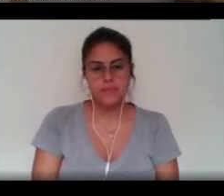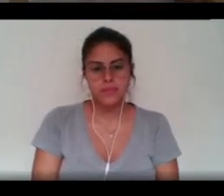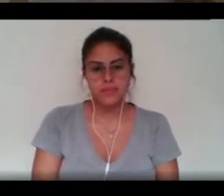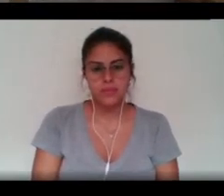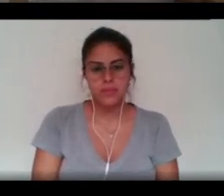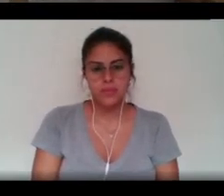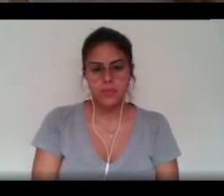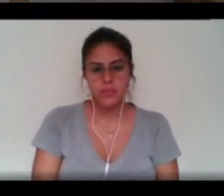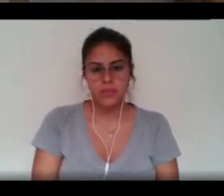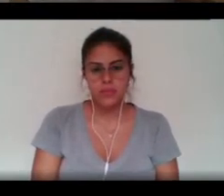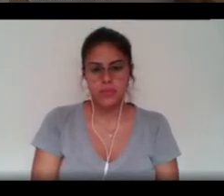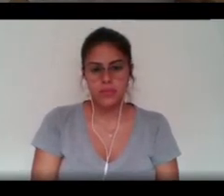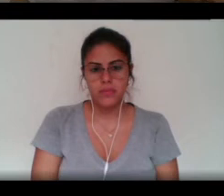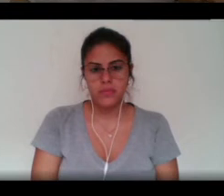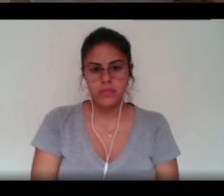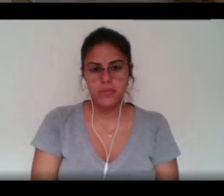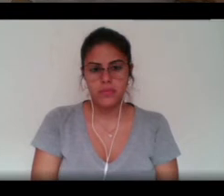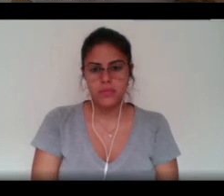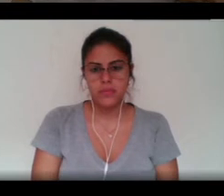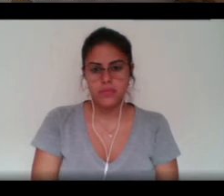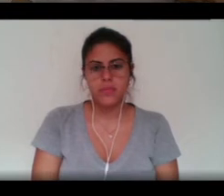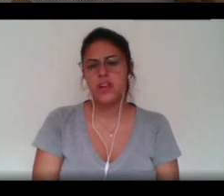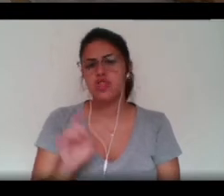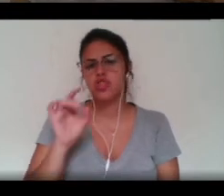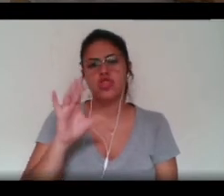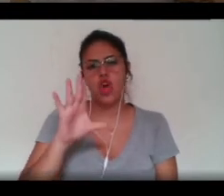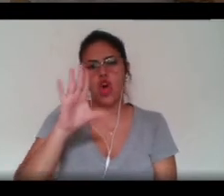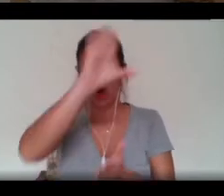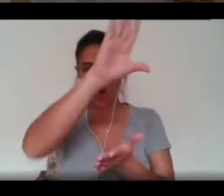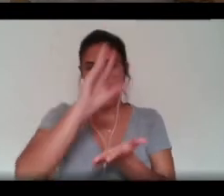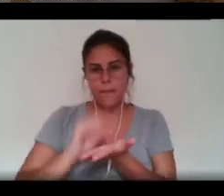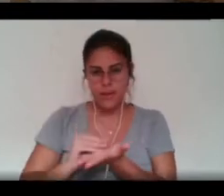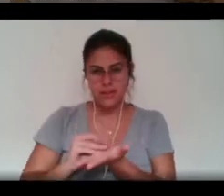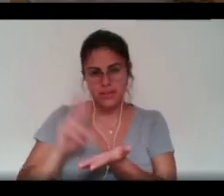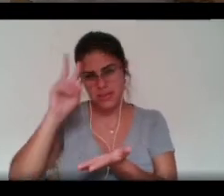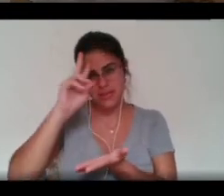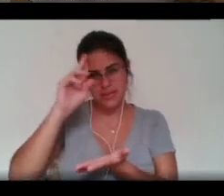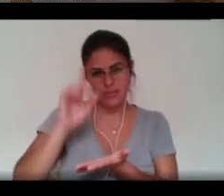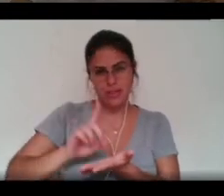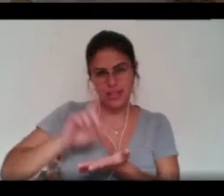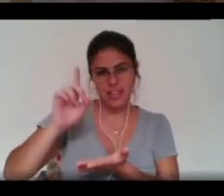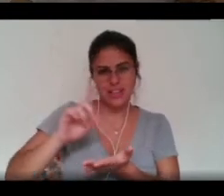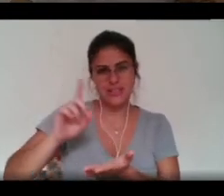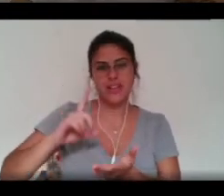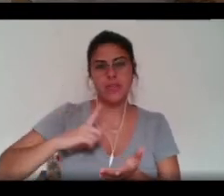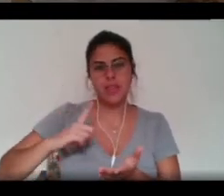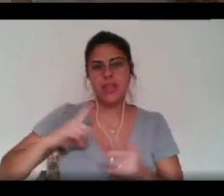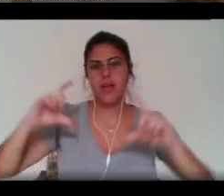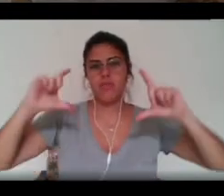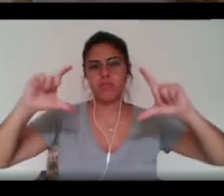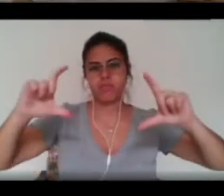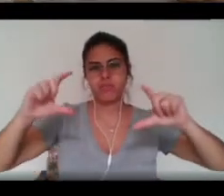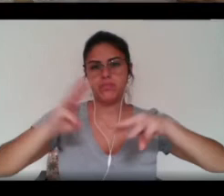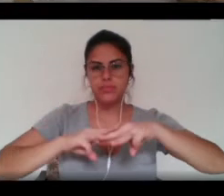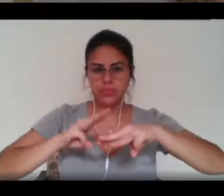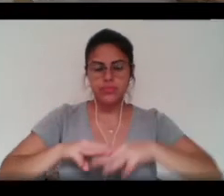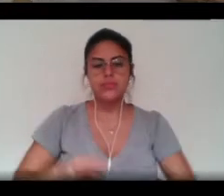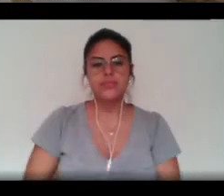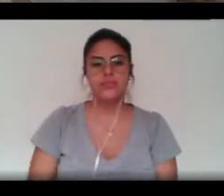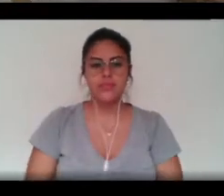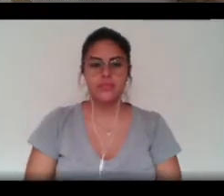meio de GT0. Eu estou repetindo aqui aquela equação que está lá em cima, viu, gente? Isso aqui é ao